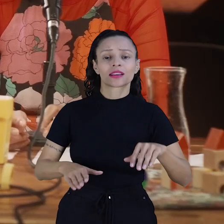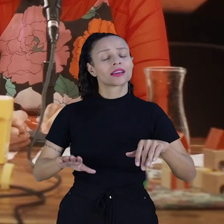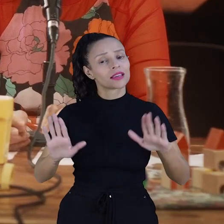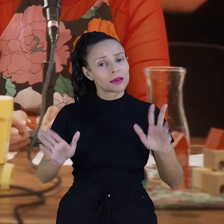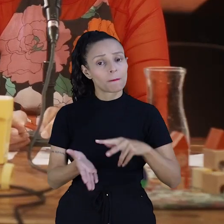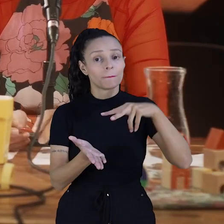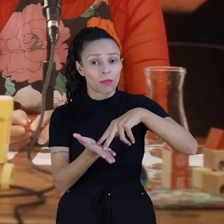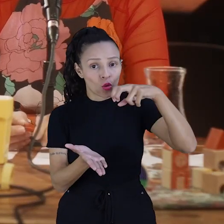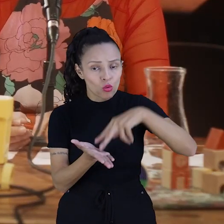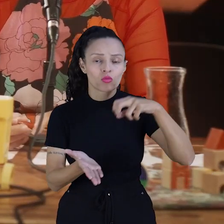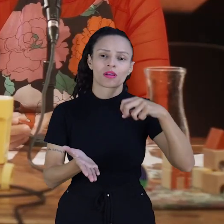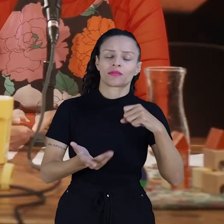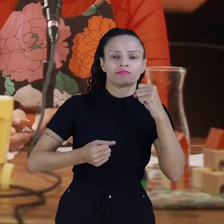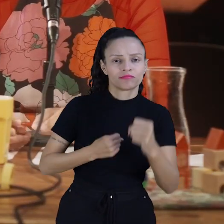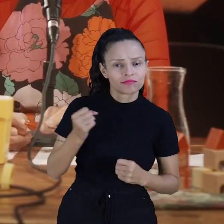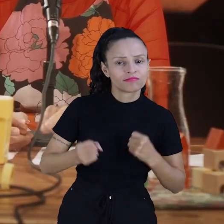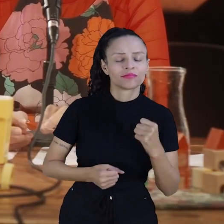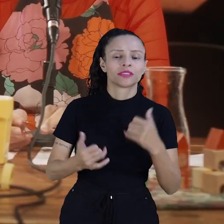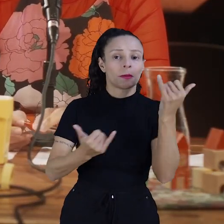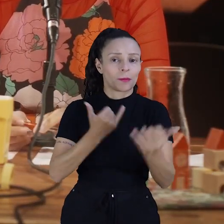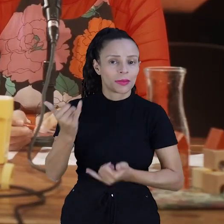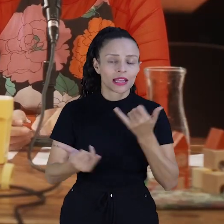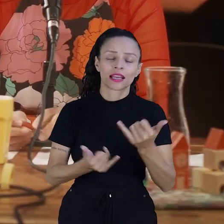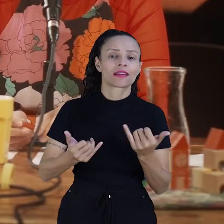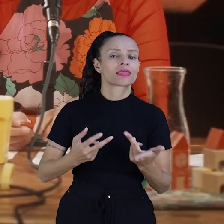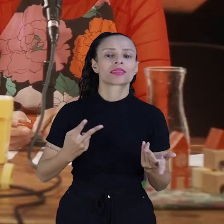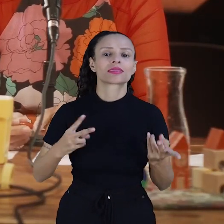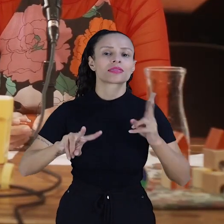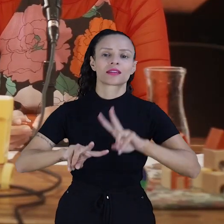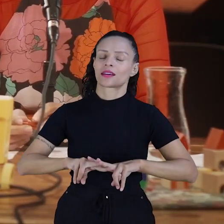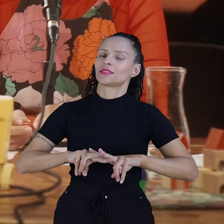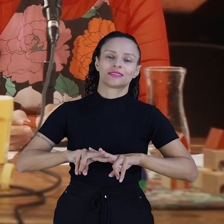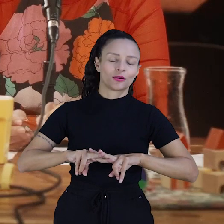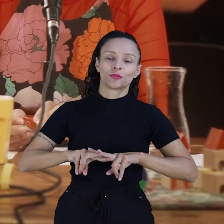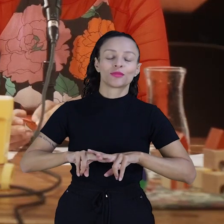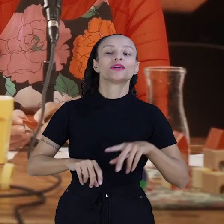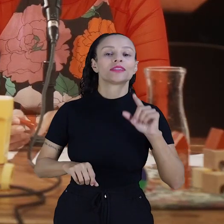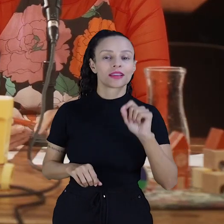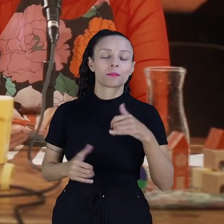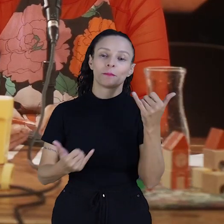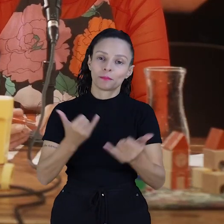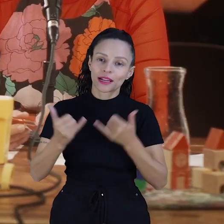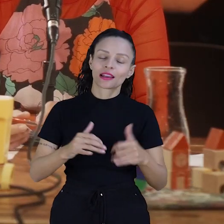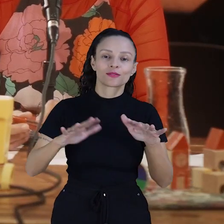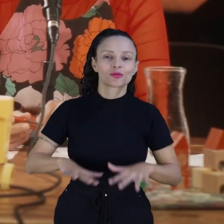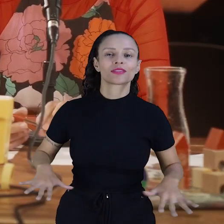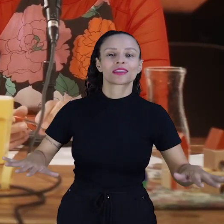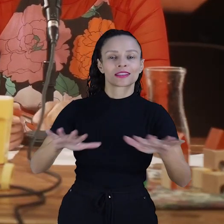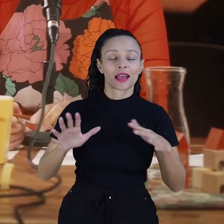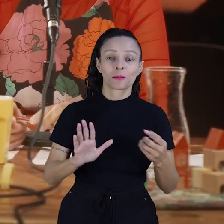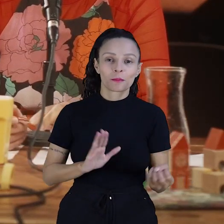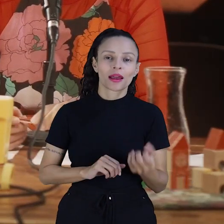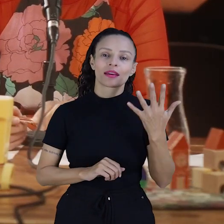pula, que salta, que brinca, que não fica trancada. A Bia Bedran tem uma canção que fala brincar